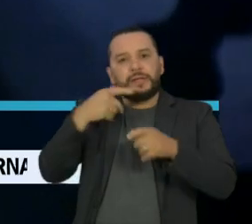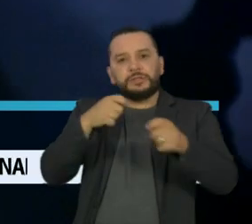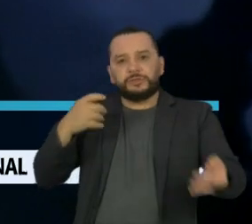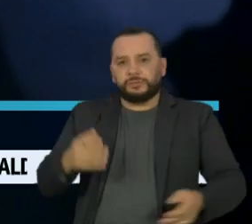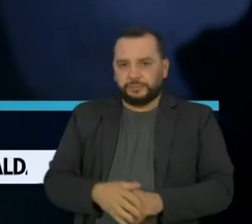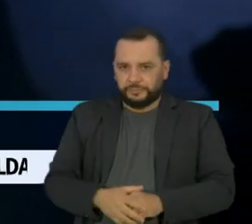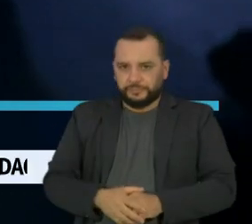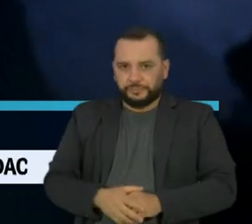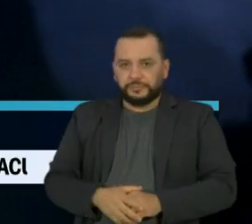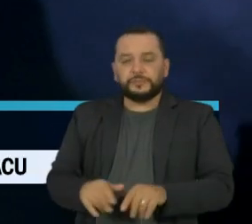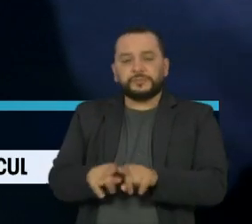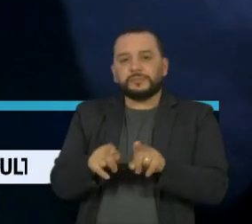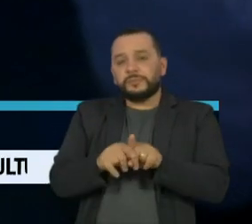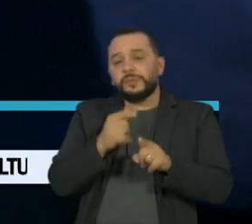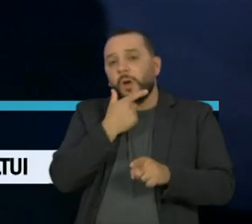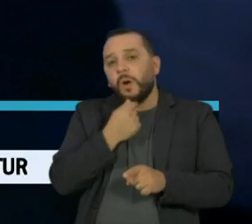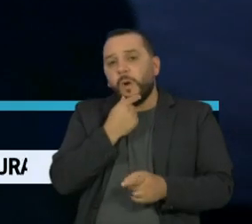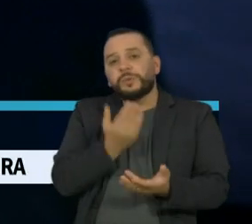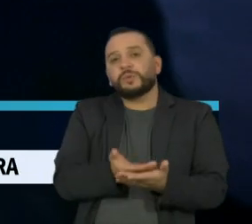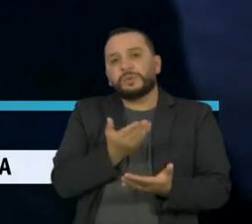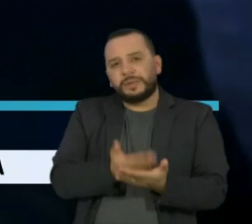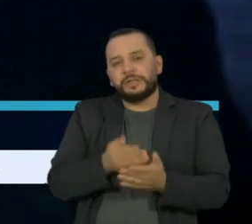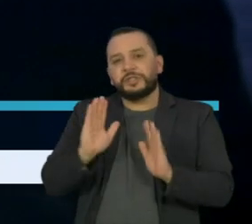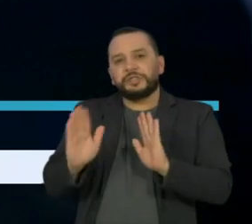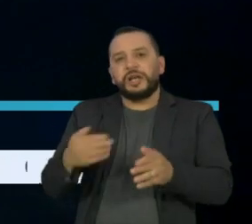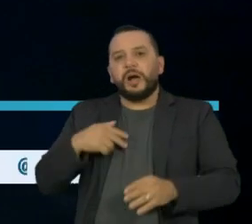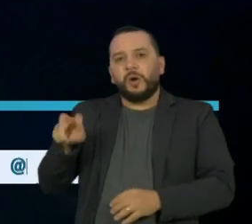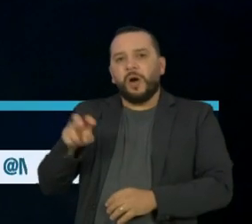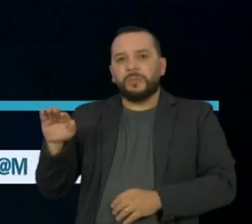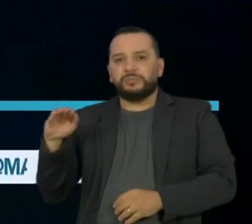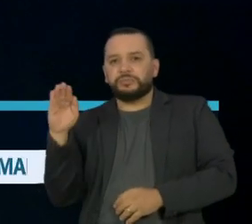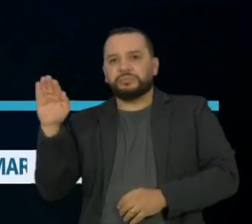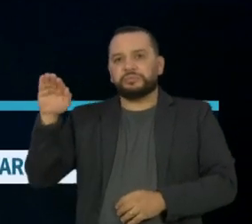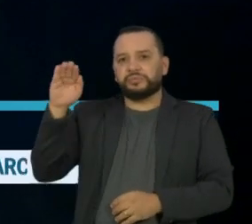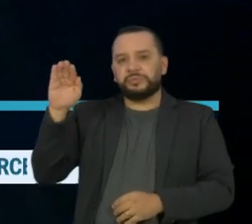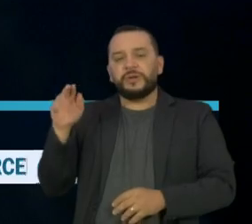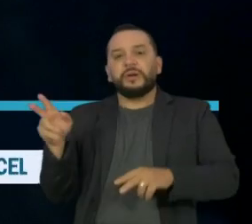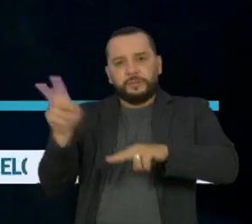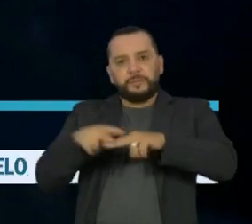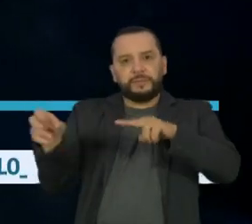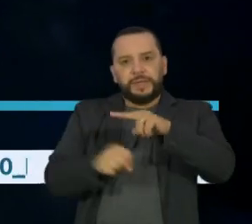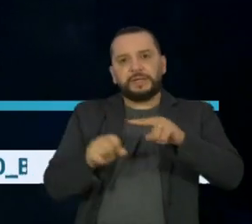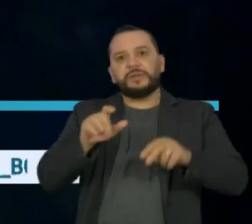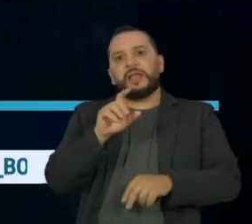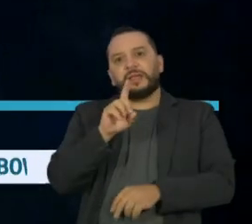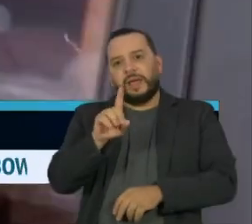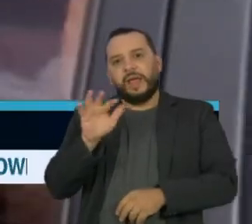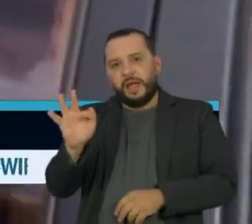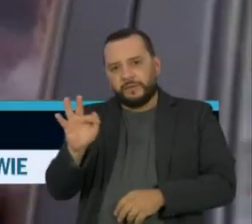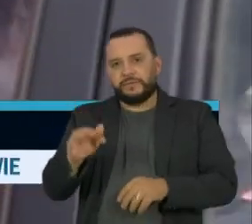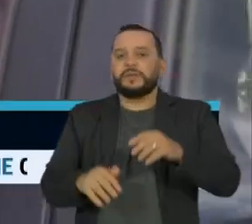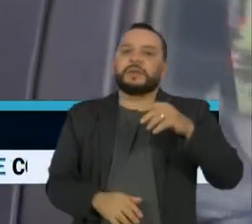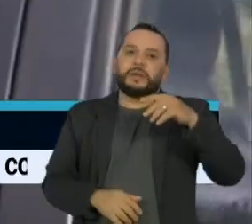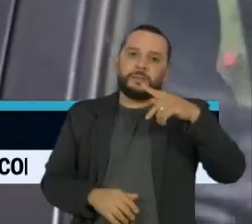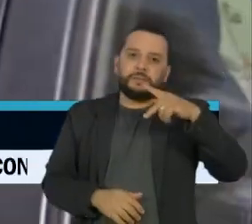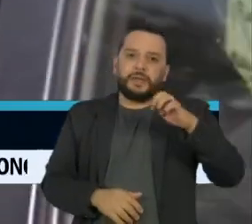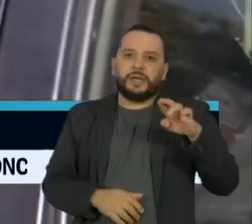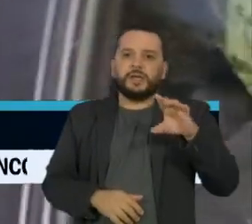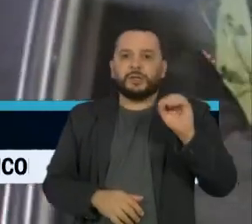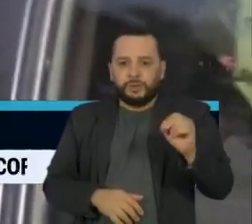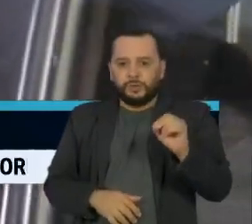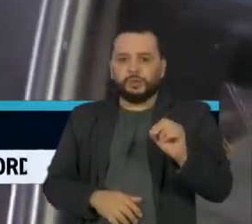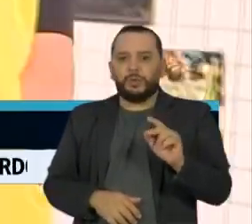que foi picado por uma naja, foi preso no Distrito Federal. Pedro Krambeck é suspeito de crime ambiental.